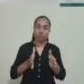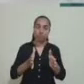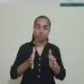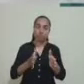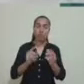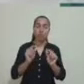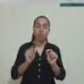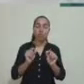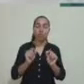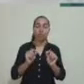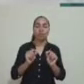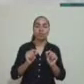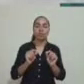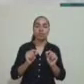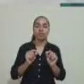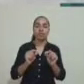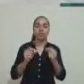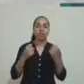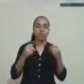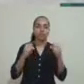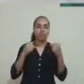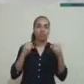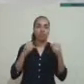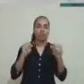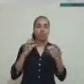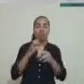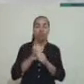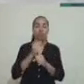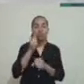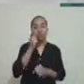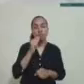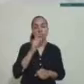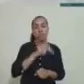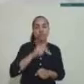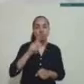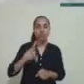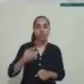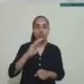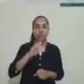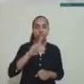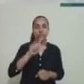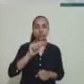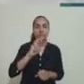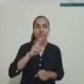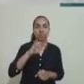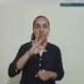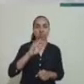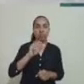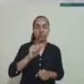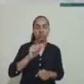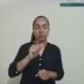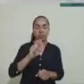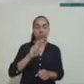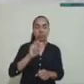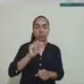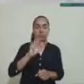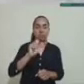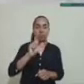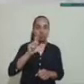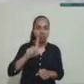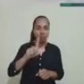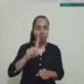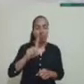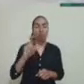Calorias que Somam, realizada pela professora Clarita e pelo Rafael, que buscam angariar